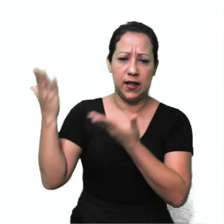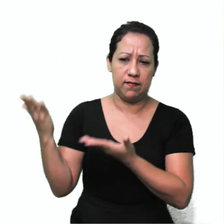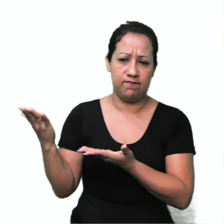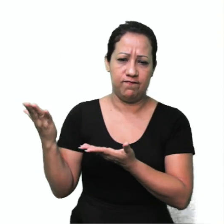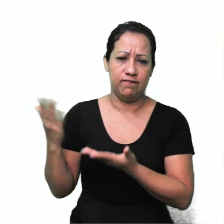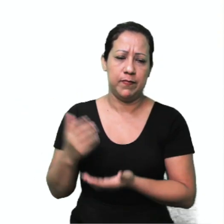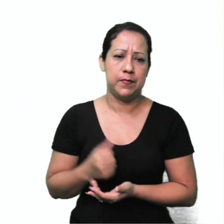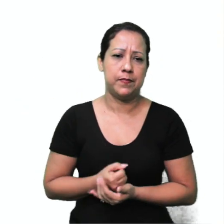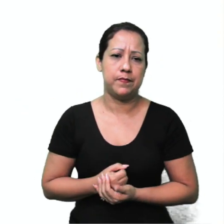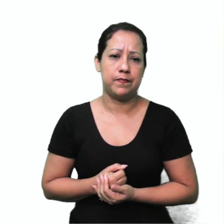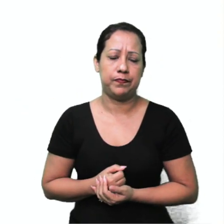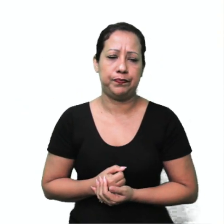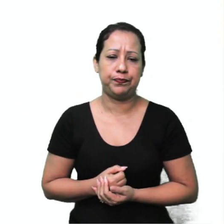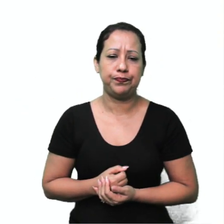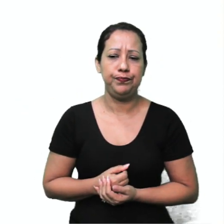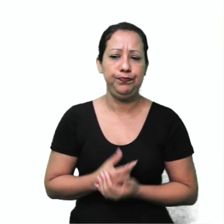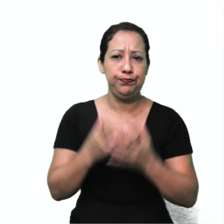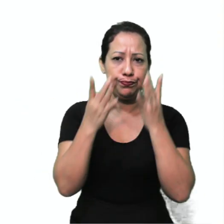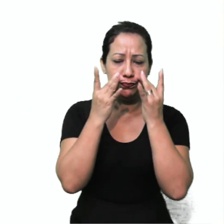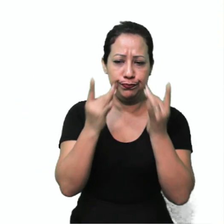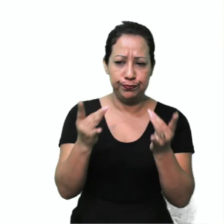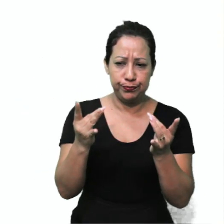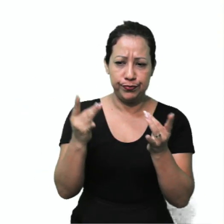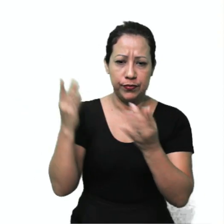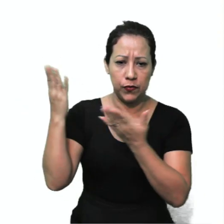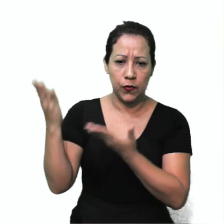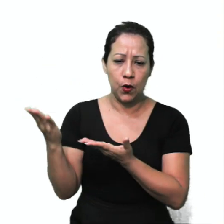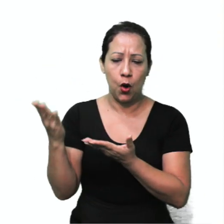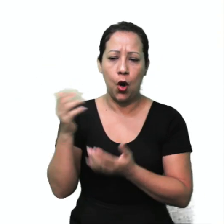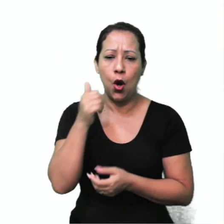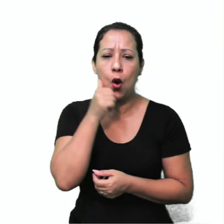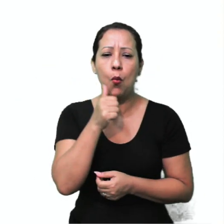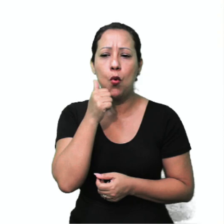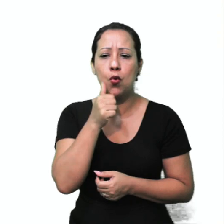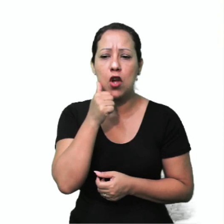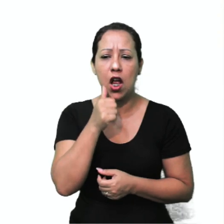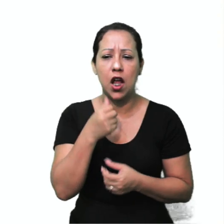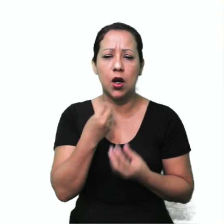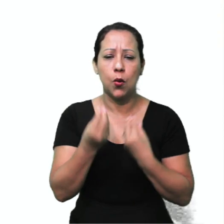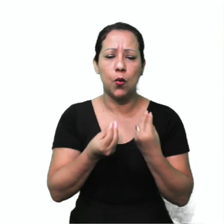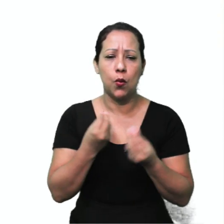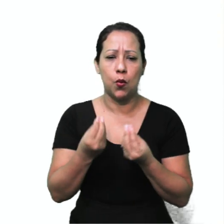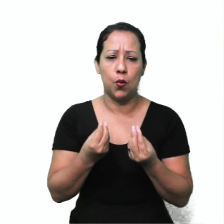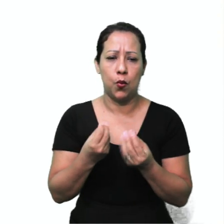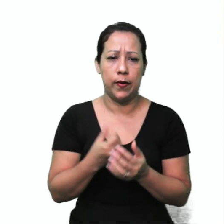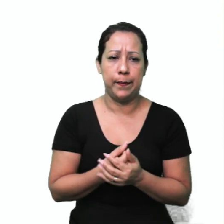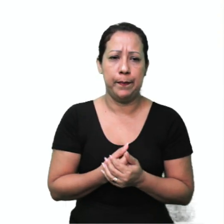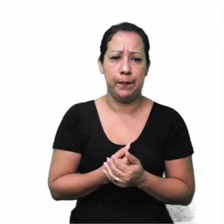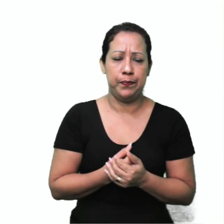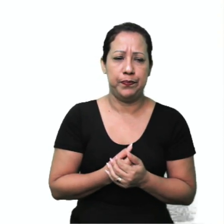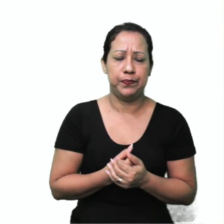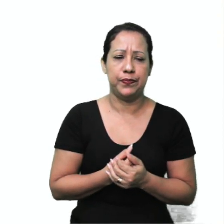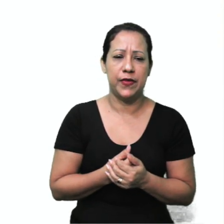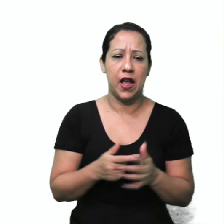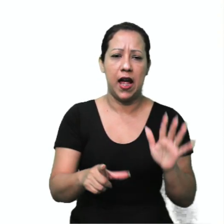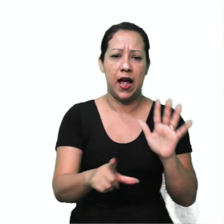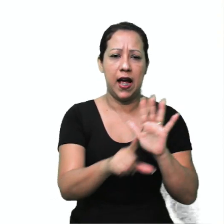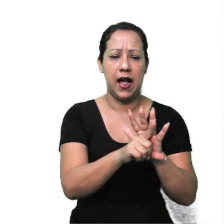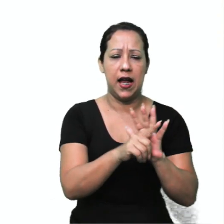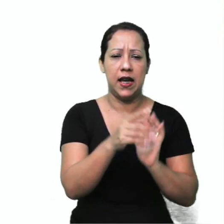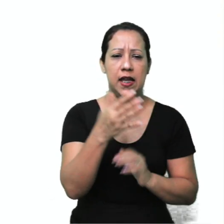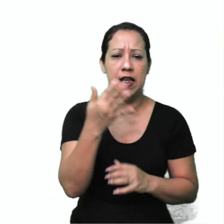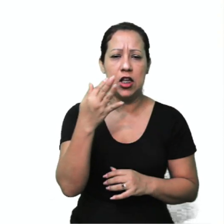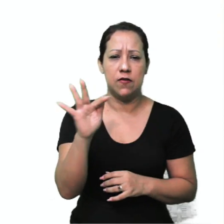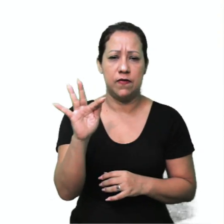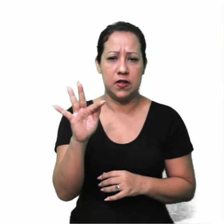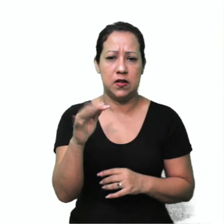islamofobia, tá? Observem a mulher como é que está. A lei francesa proibiu o uso de símbolos religiosos